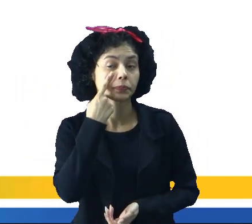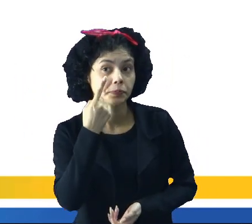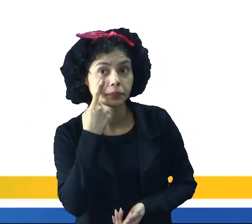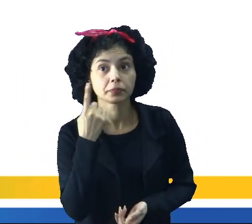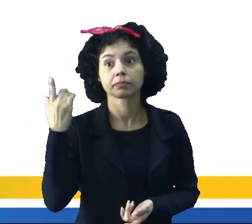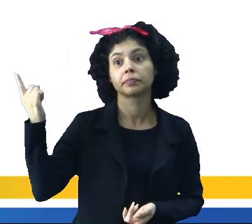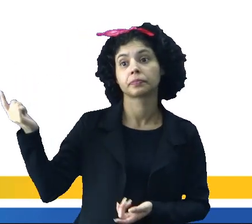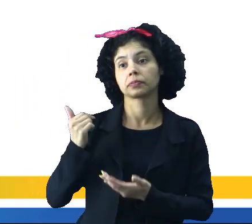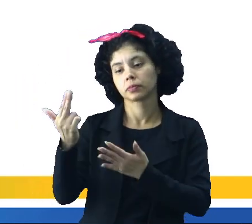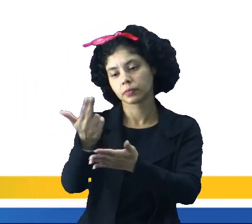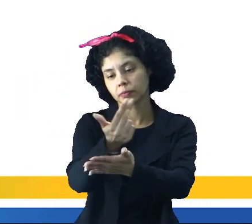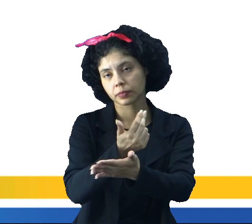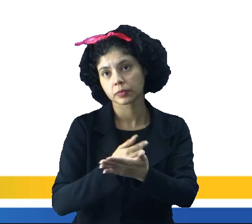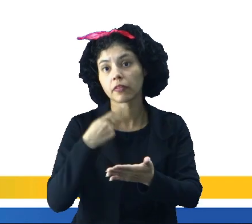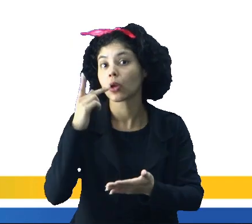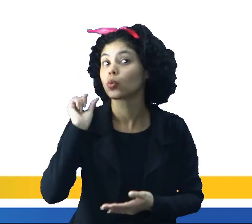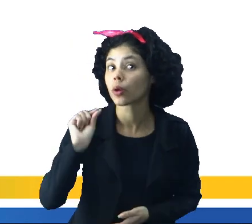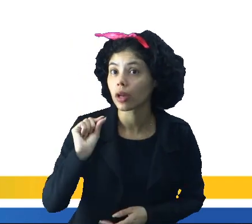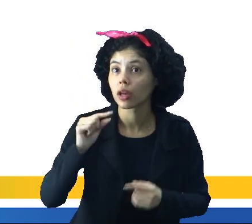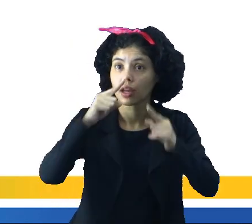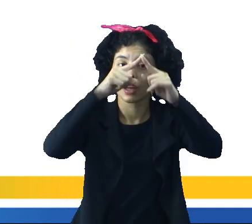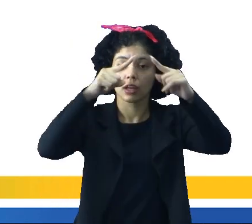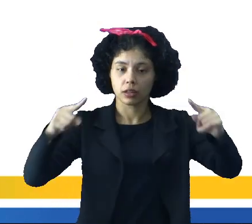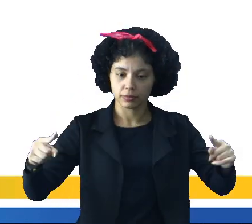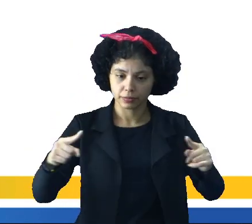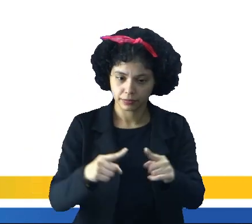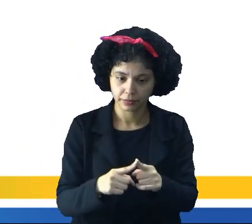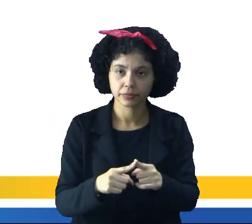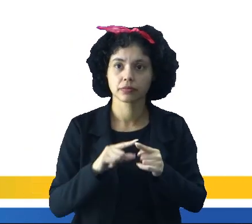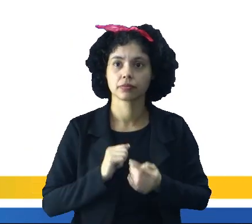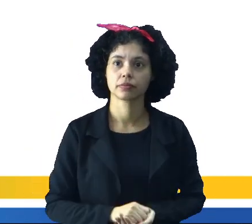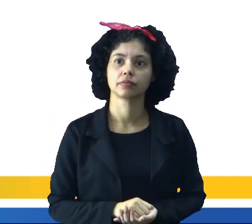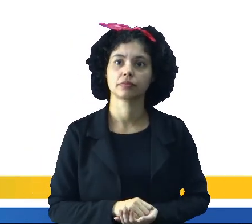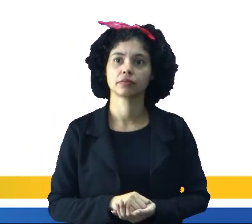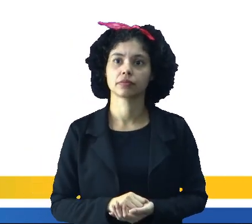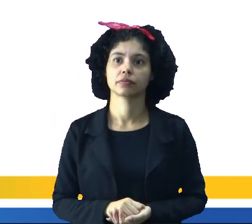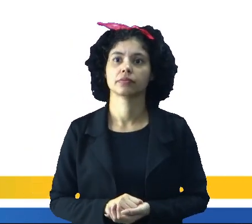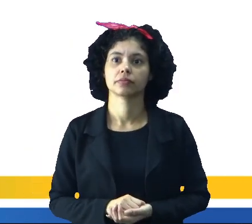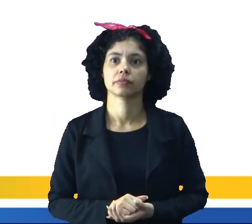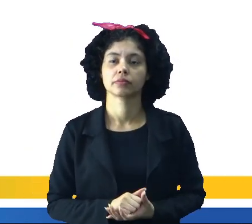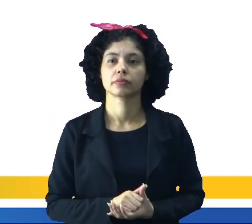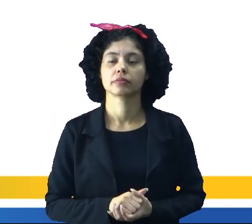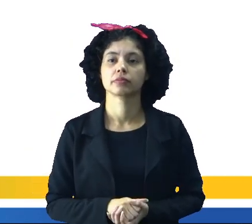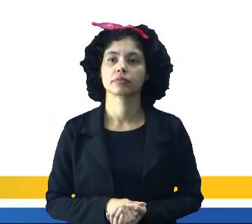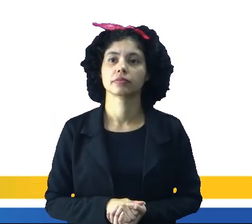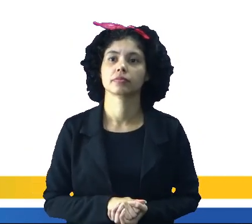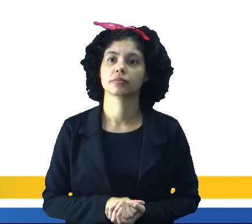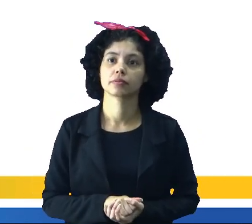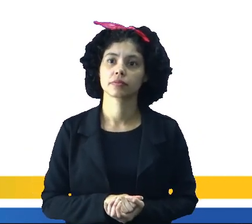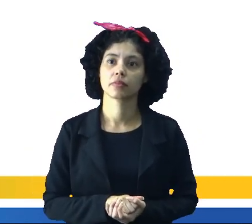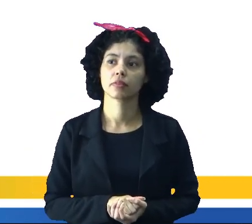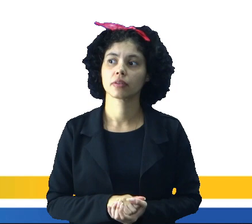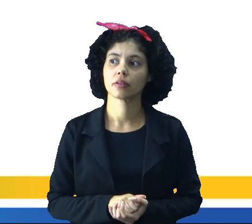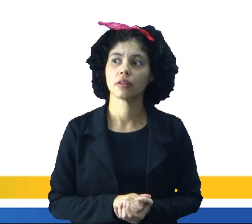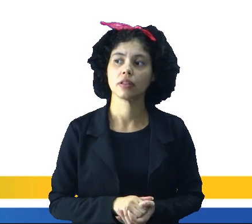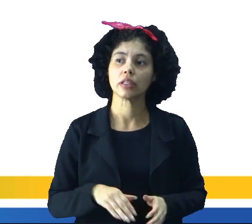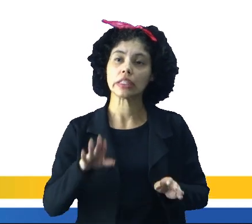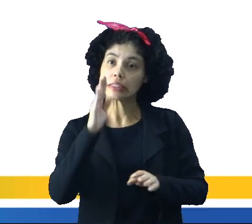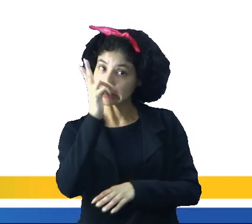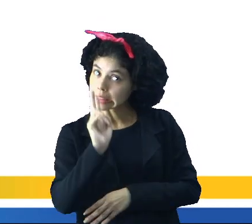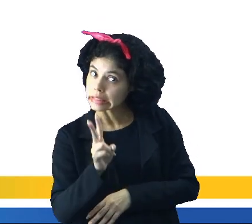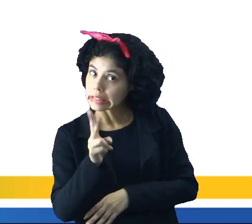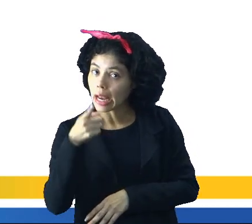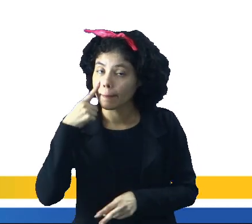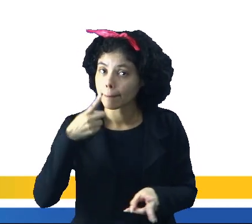Observe que nesse desenho, pessoal, nós estamos falando aí de um losango, tá? De um losango. O losango aí, nós temos que